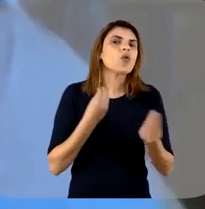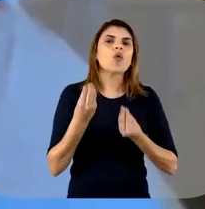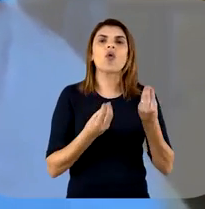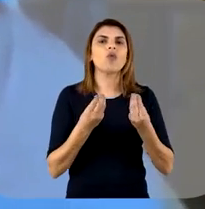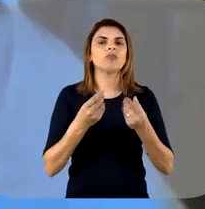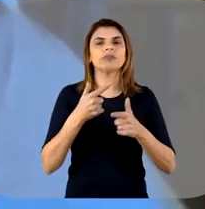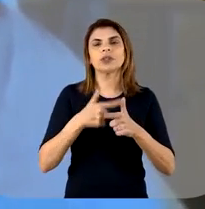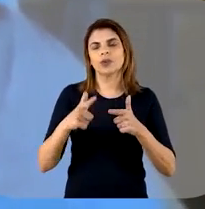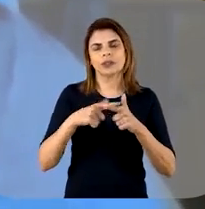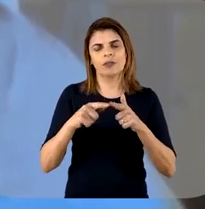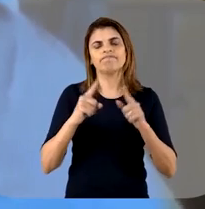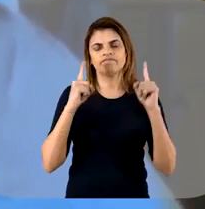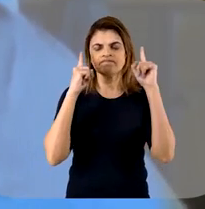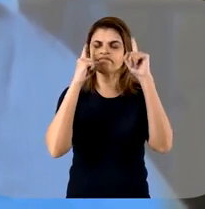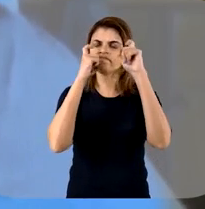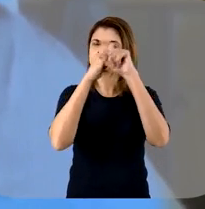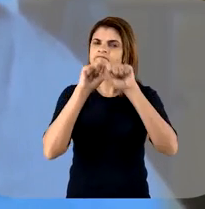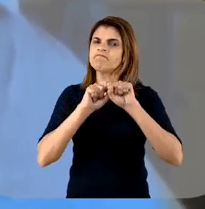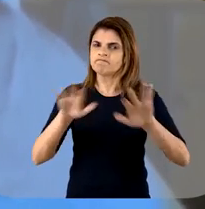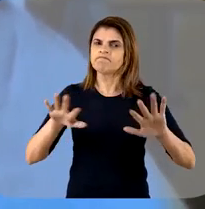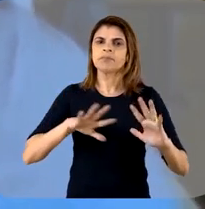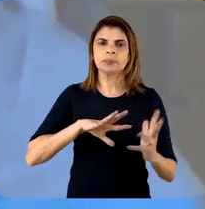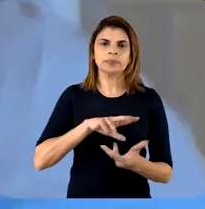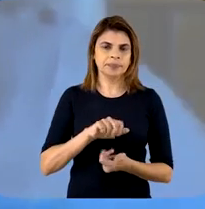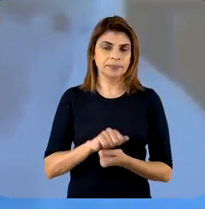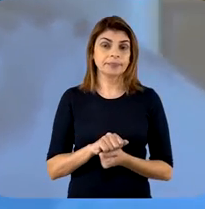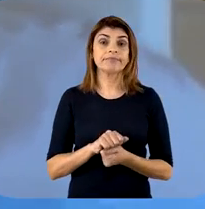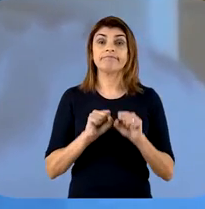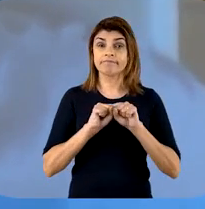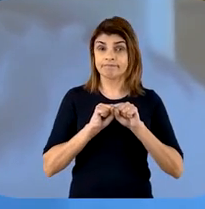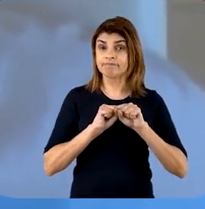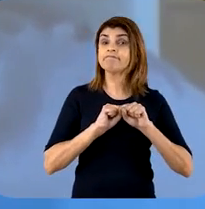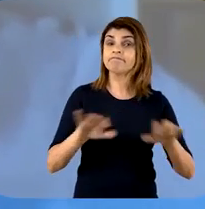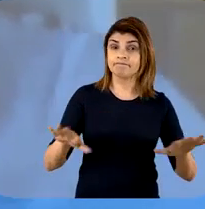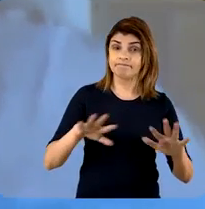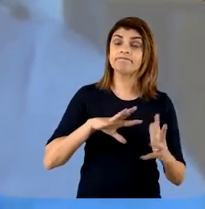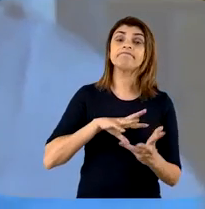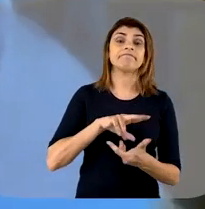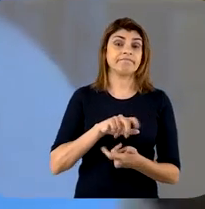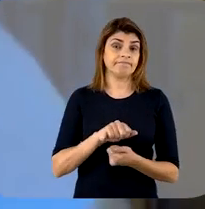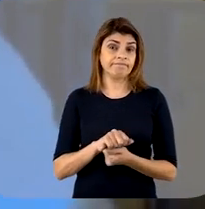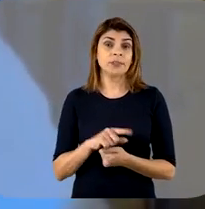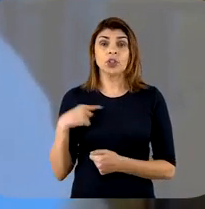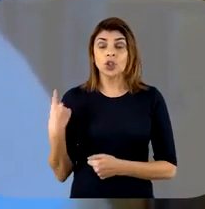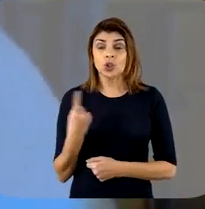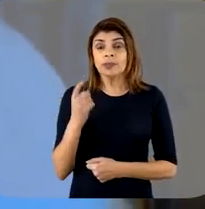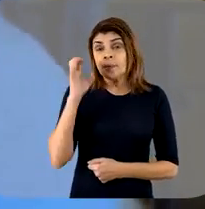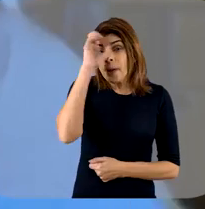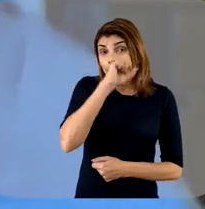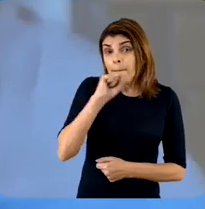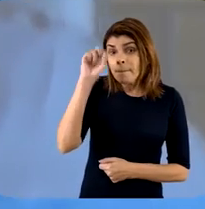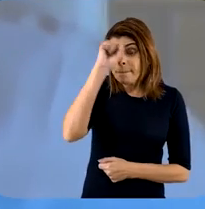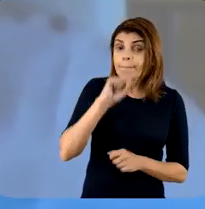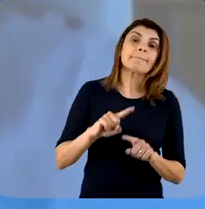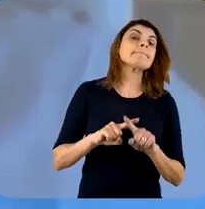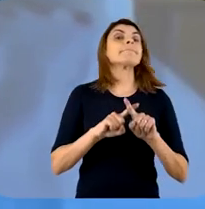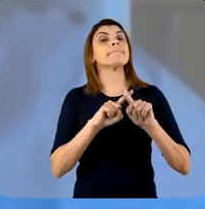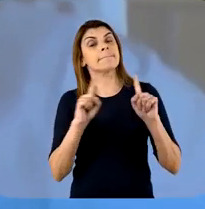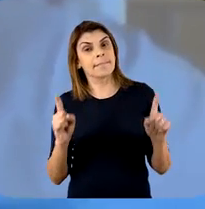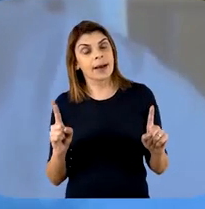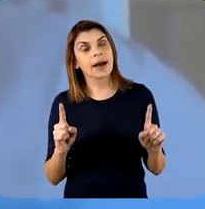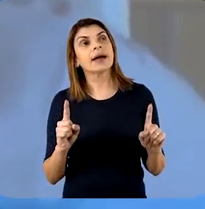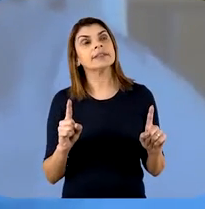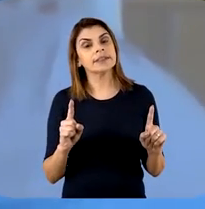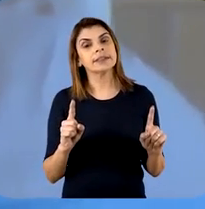a complexidade dessa epidemia, né? É uma epidemia que todos nós estamos aprendendo, mas,